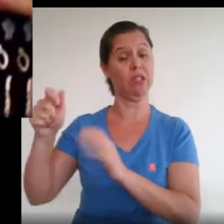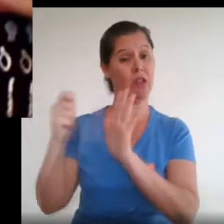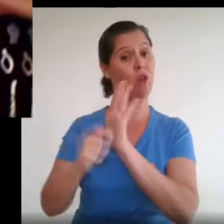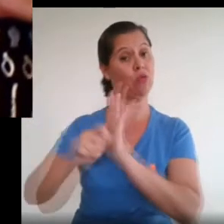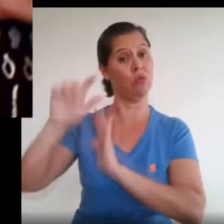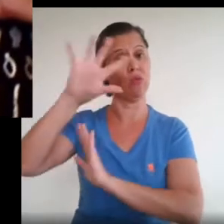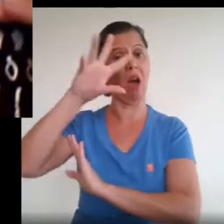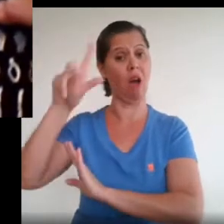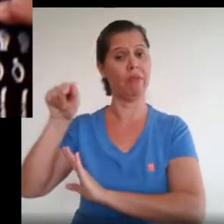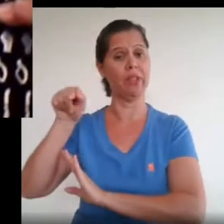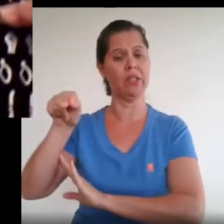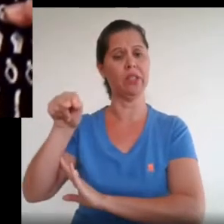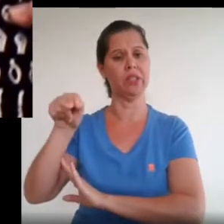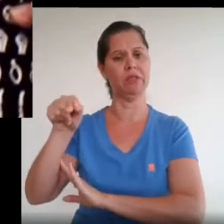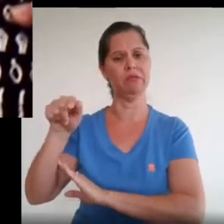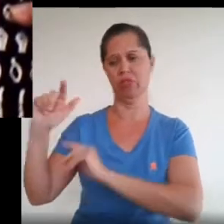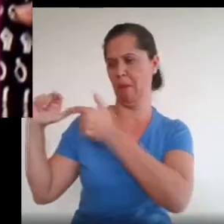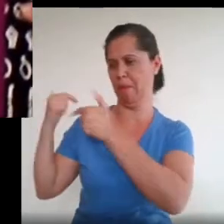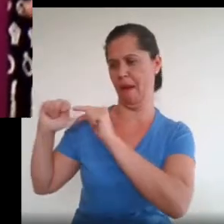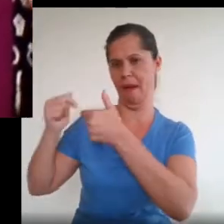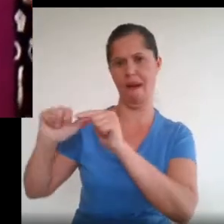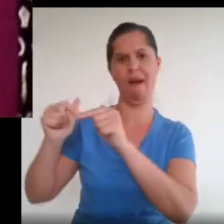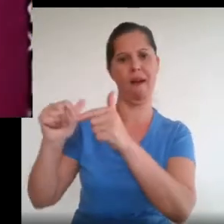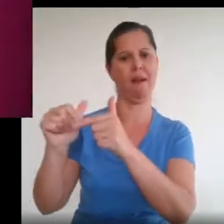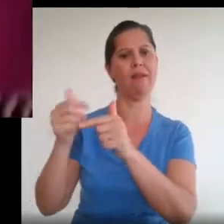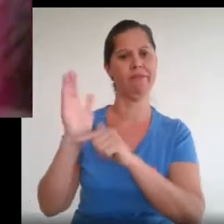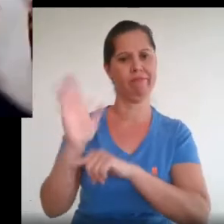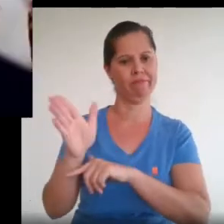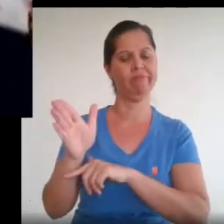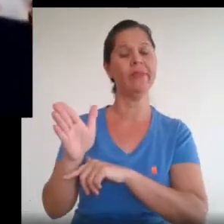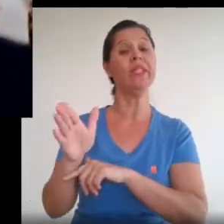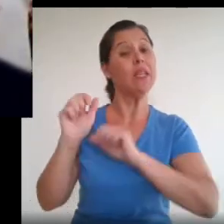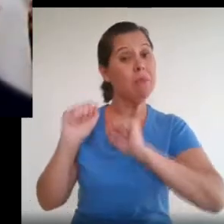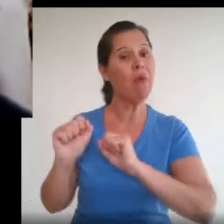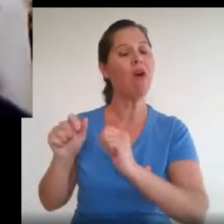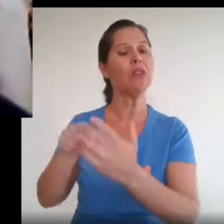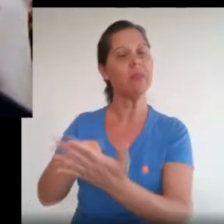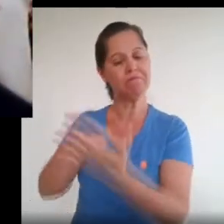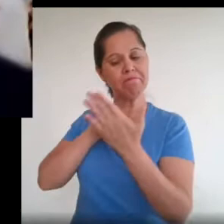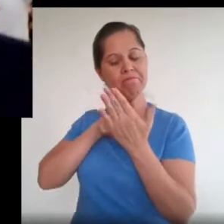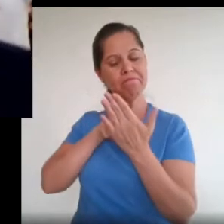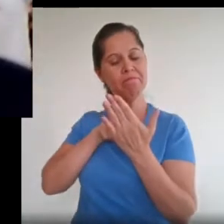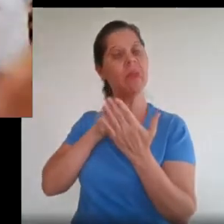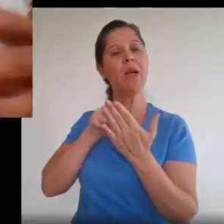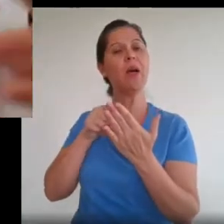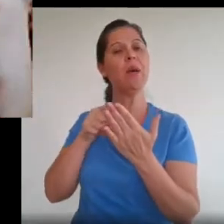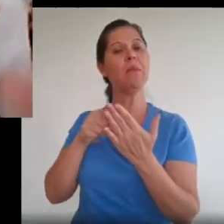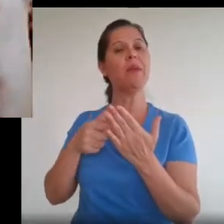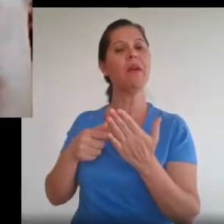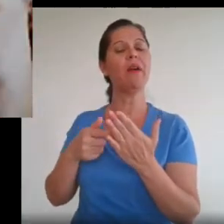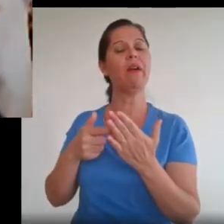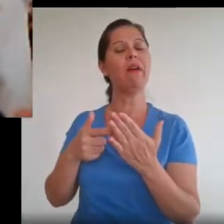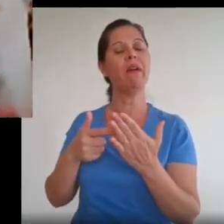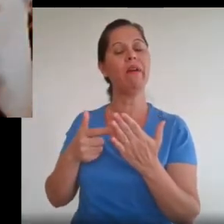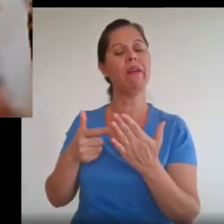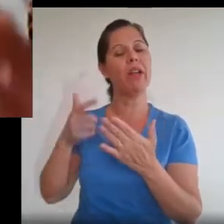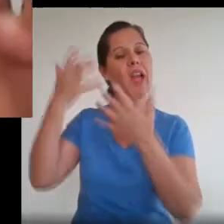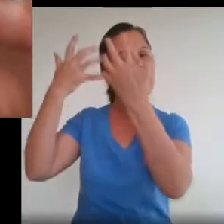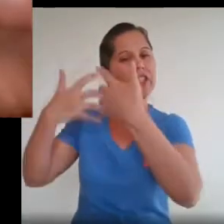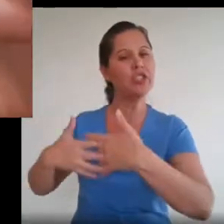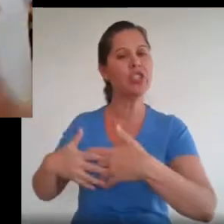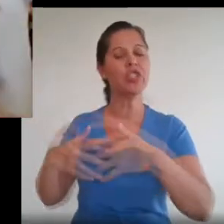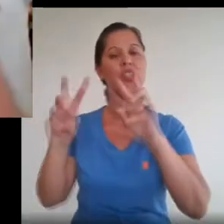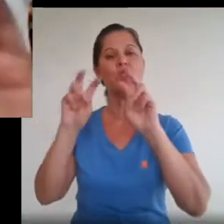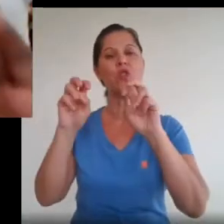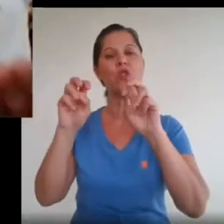africanos, de descendência africana, que a gente pode estar olhando para a nossa realidade social. Então,